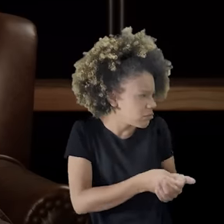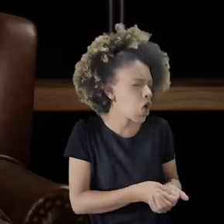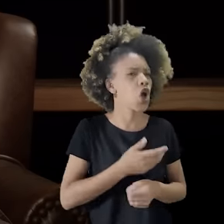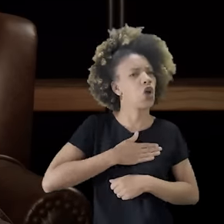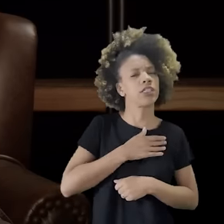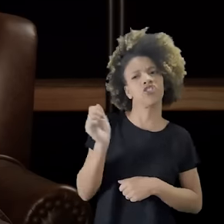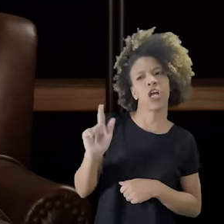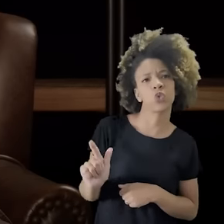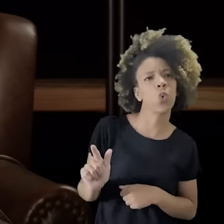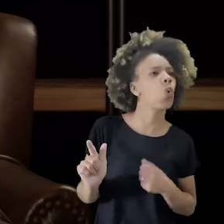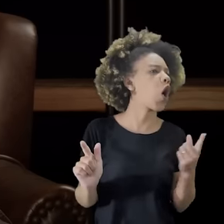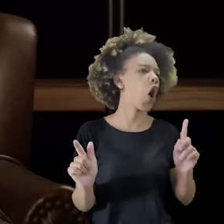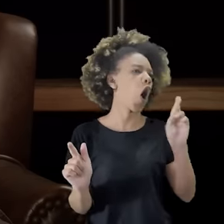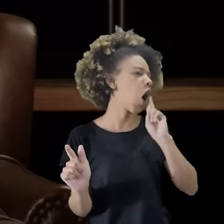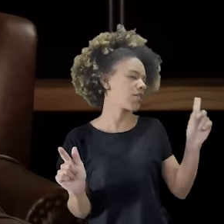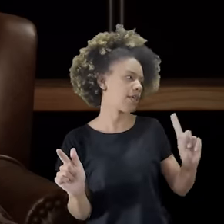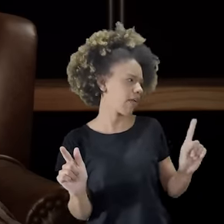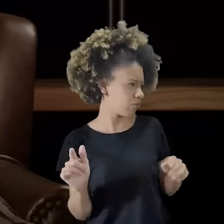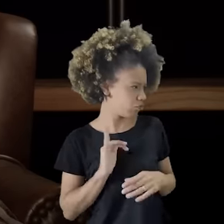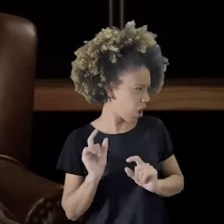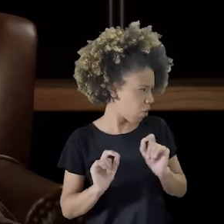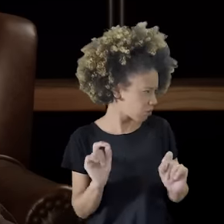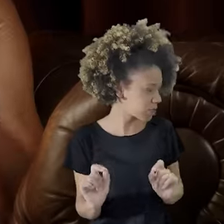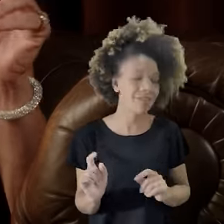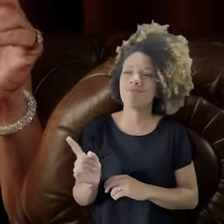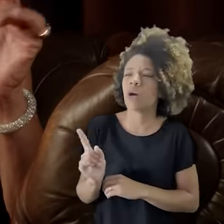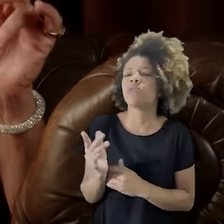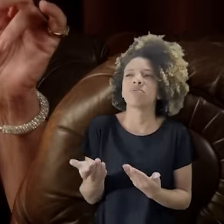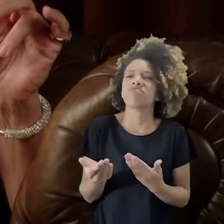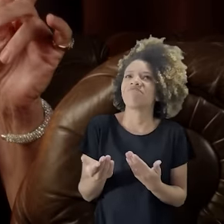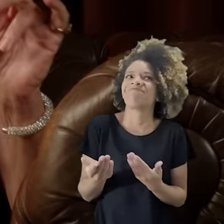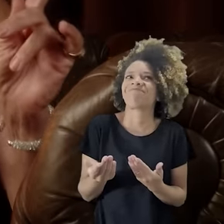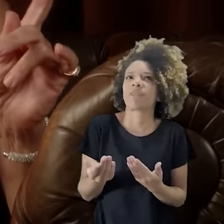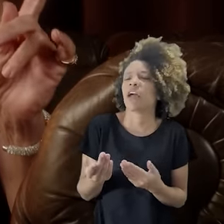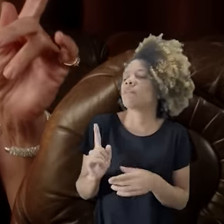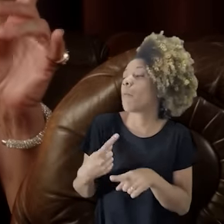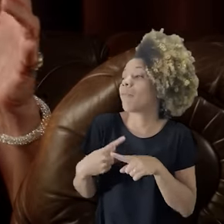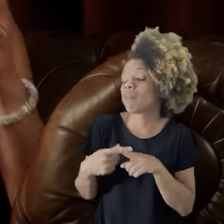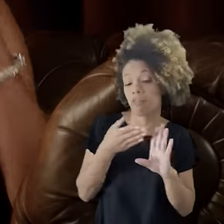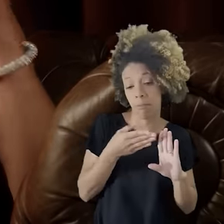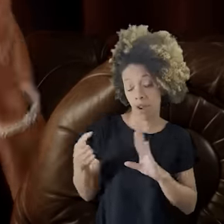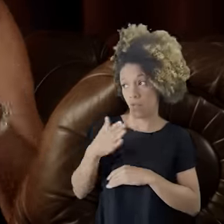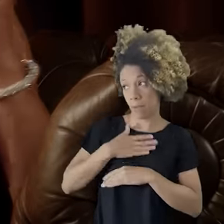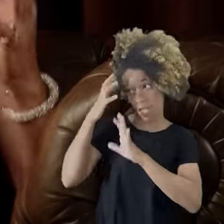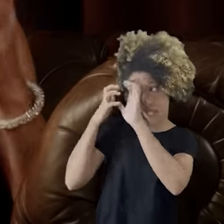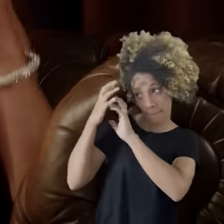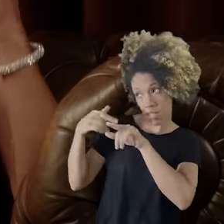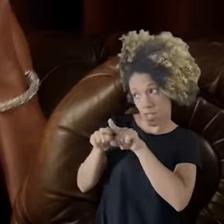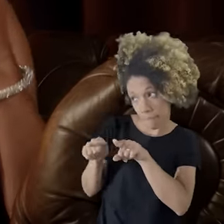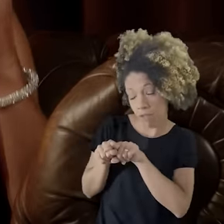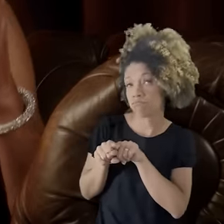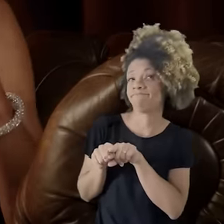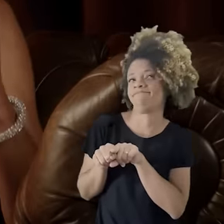tem que gostar de azul não pode gostar de rosa tinha umas coisas assim daquele período não porque essa é nessa época a minha cabeça também